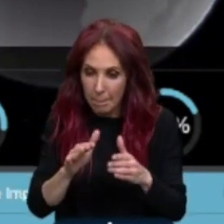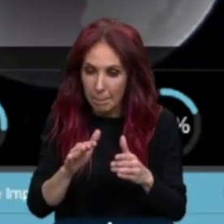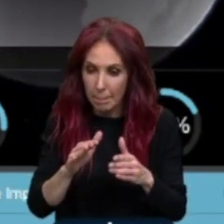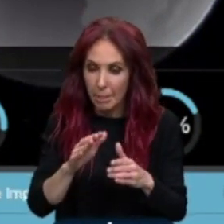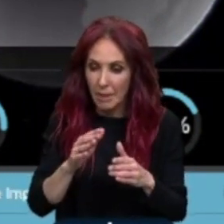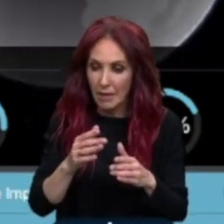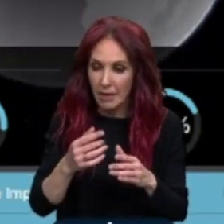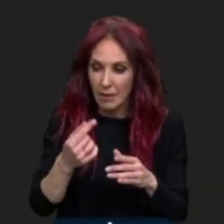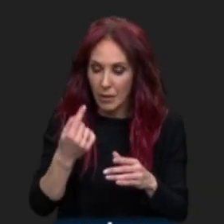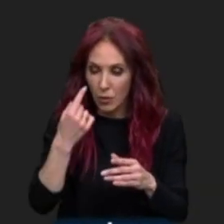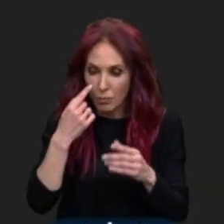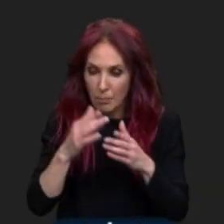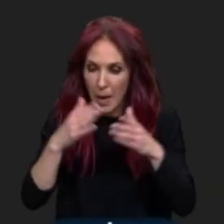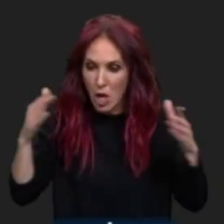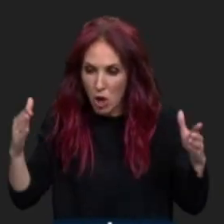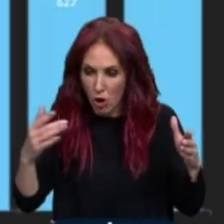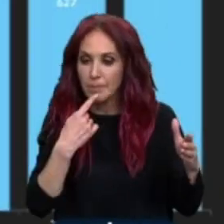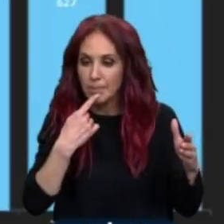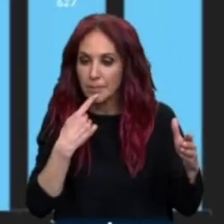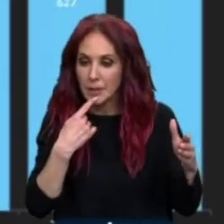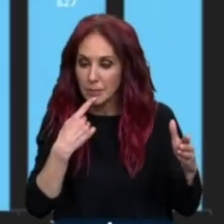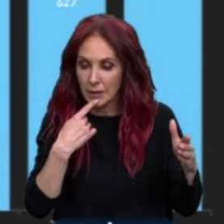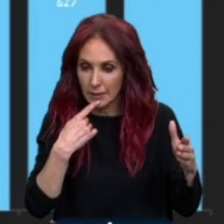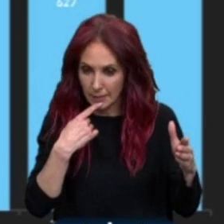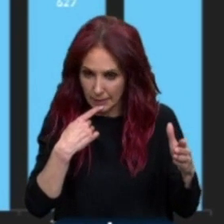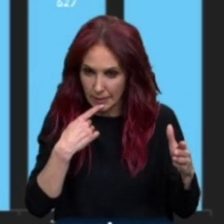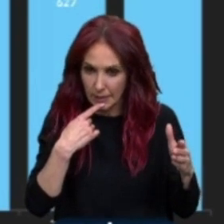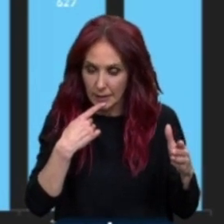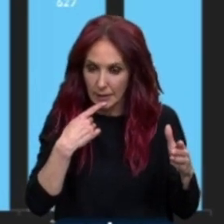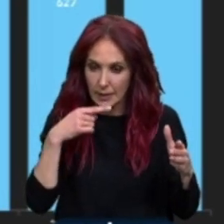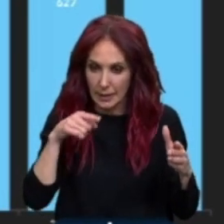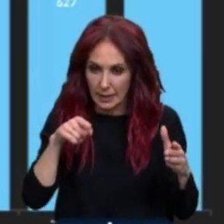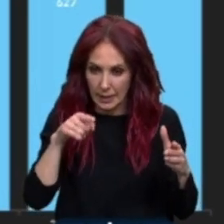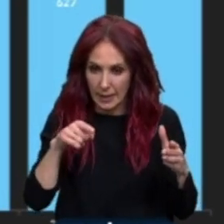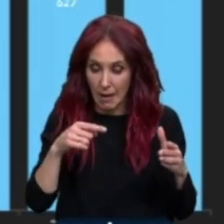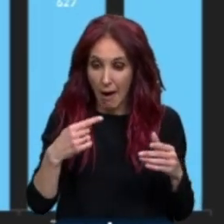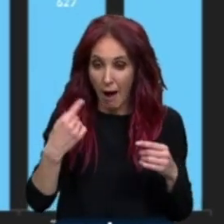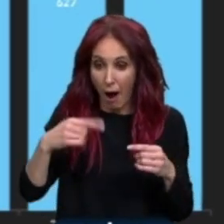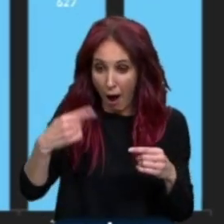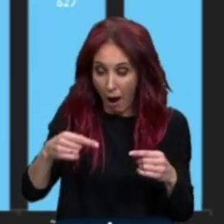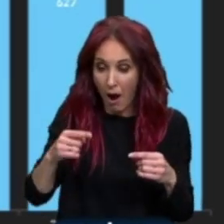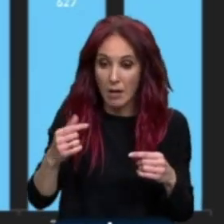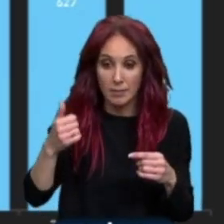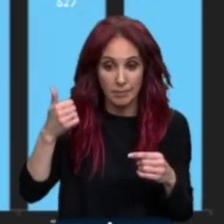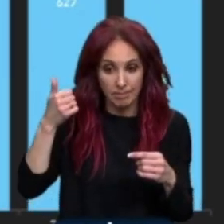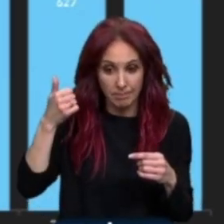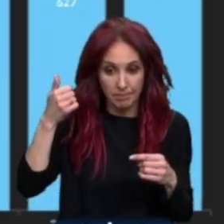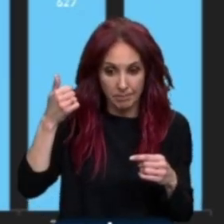vou pôr um gráfico maior para se perceber, ou seja, nós temos